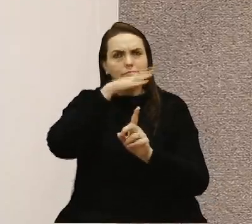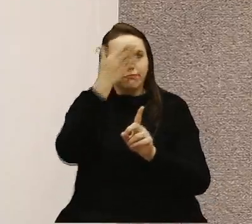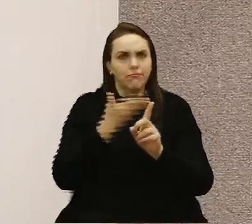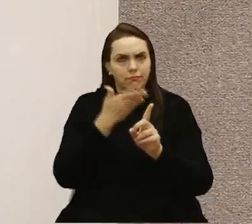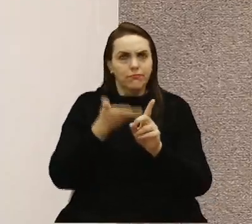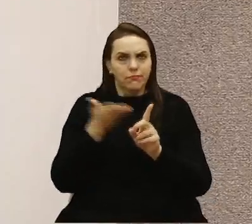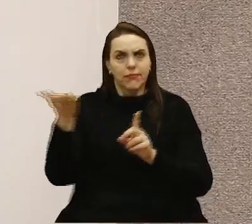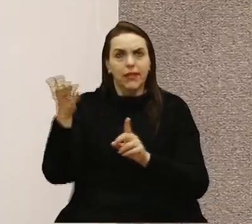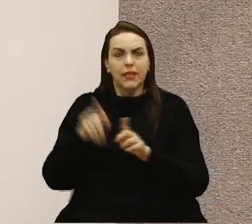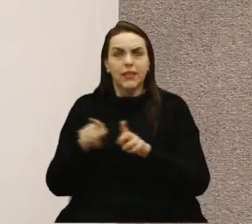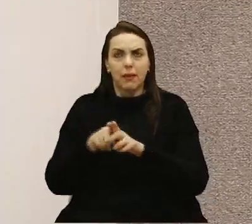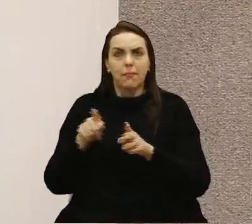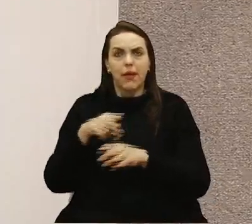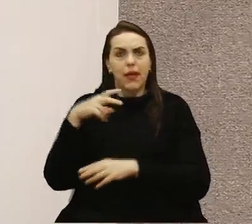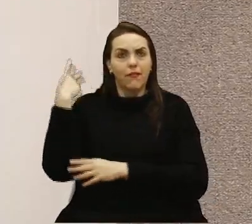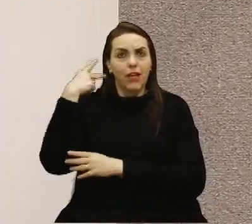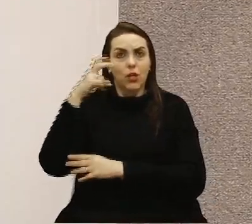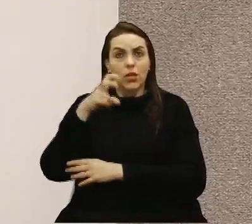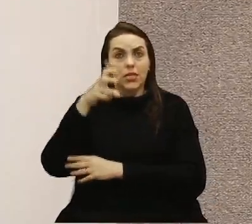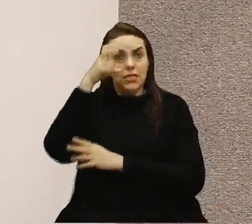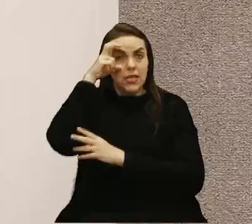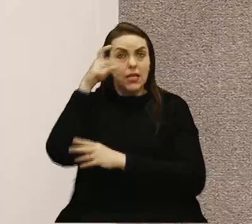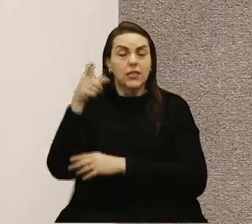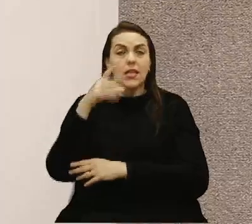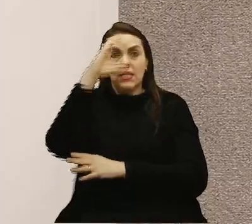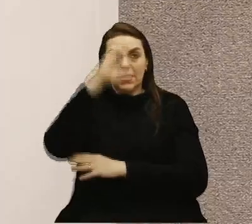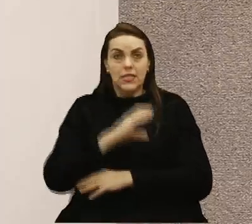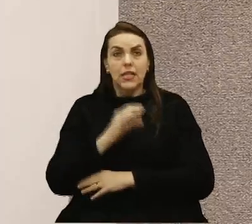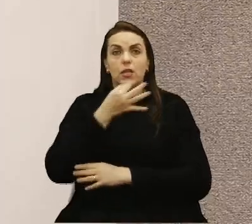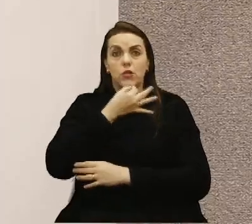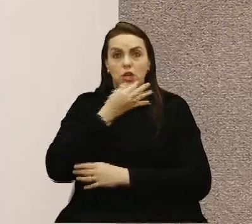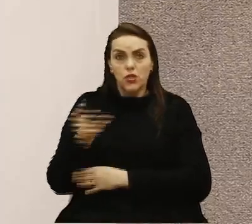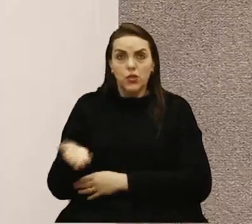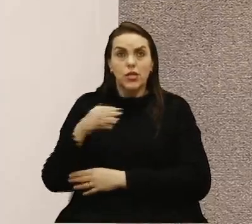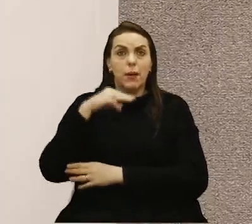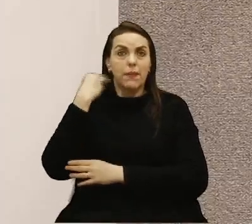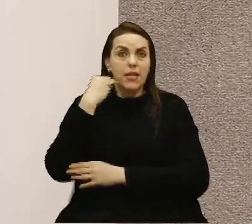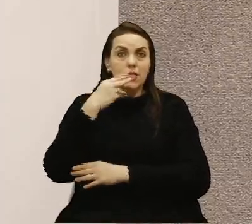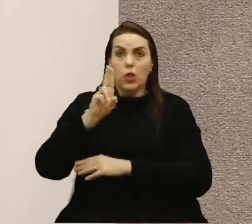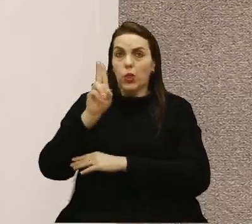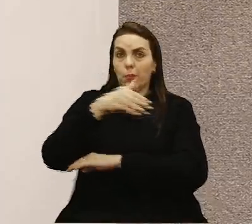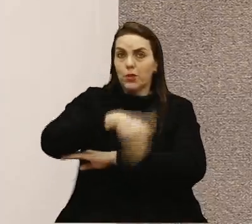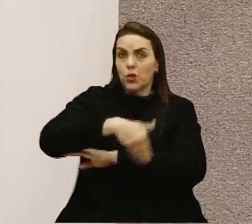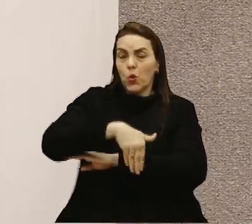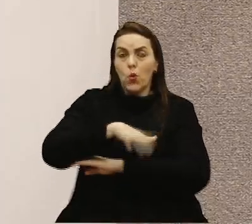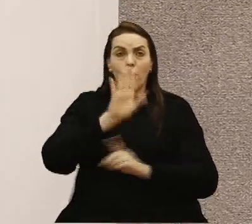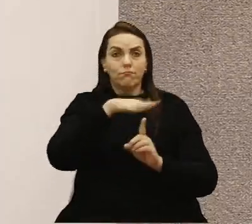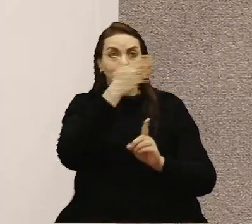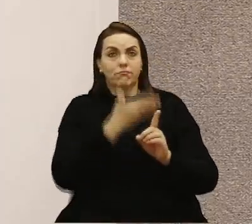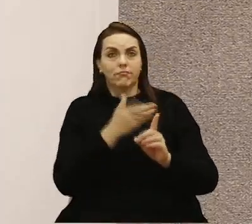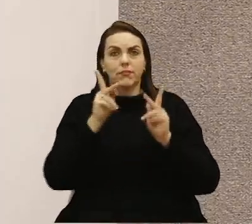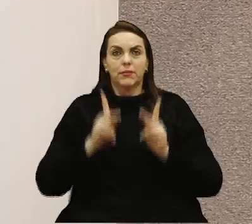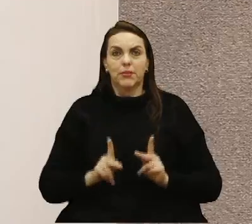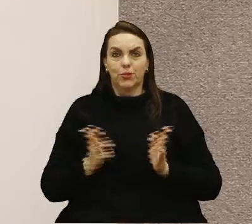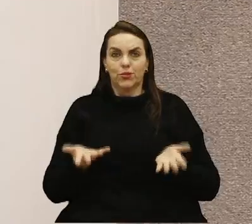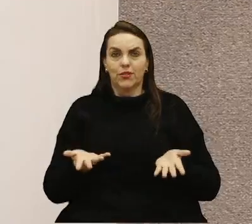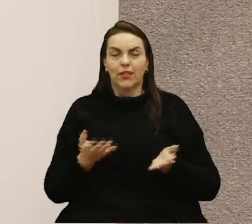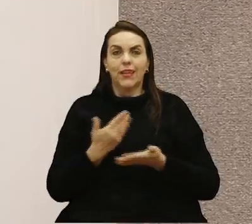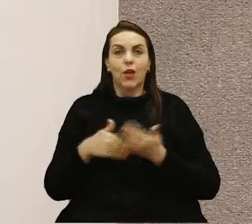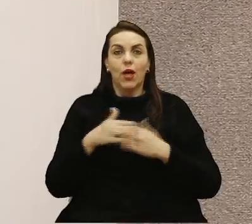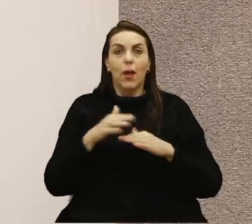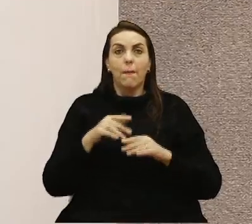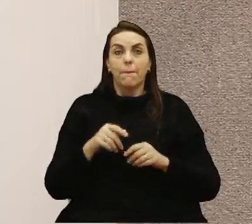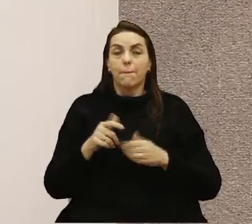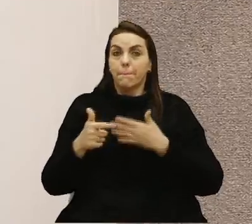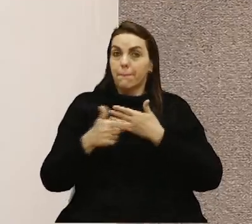Foi falado, inclusive, pela vereadora Sandra sobre cidadão caxiense, vereadora Marisol sobre nomeação de rua, que é uma forma de honrar as pessoas. Então, dentro da nossa